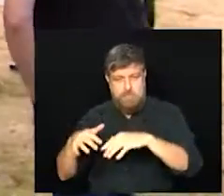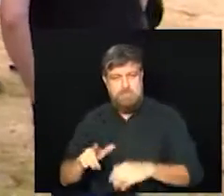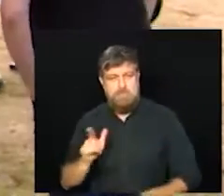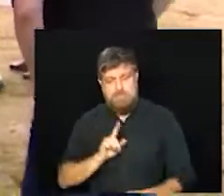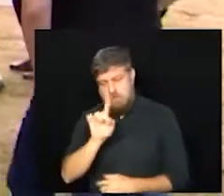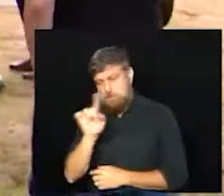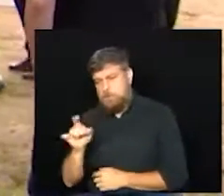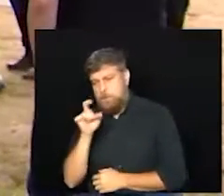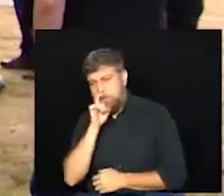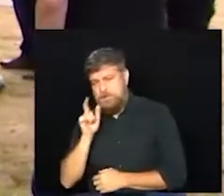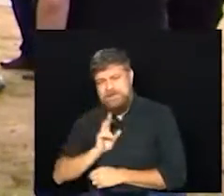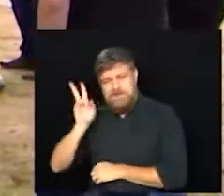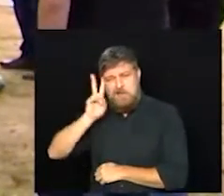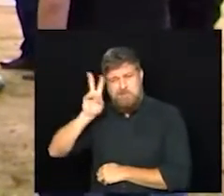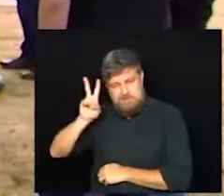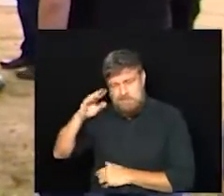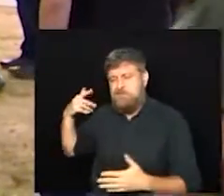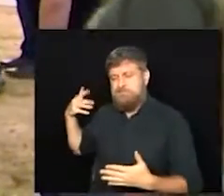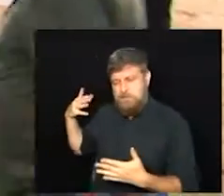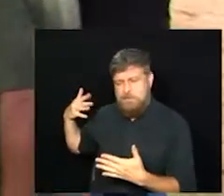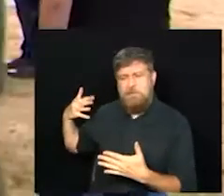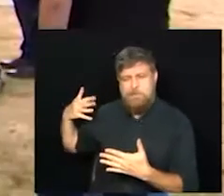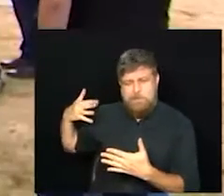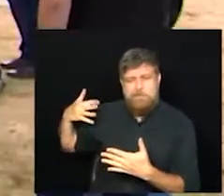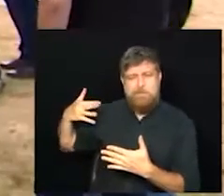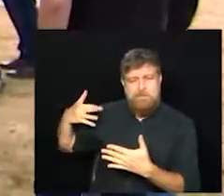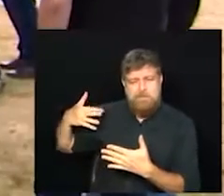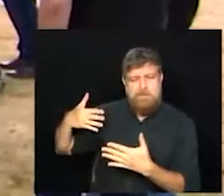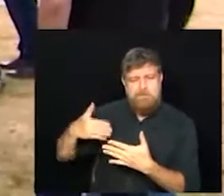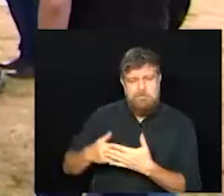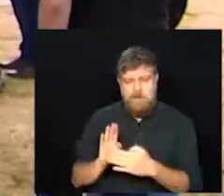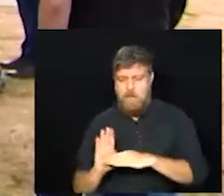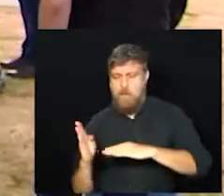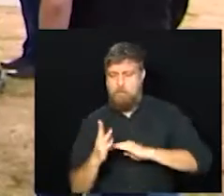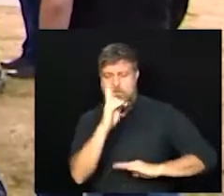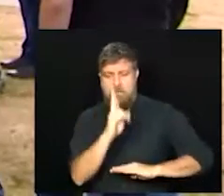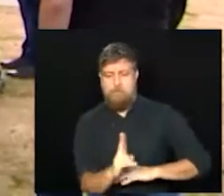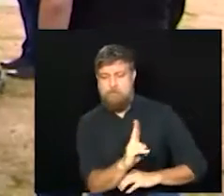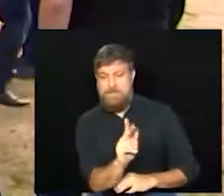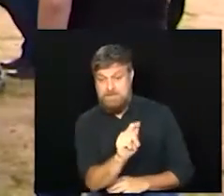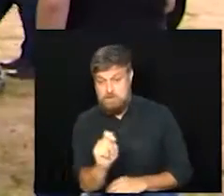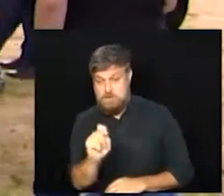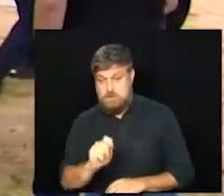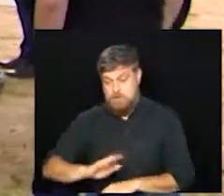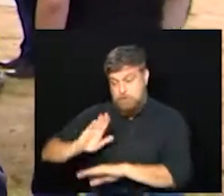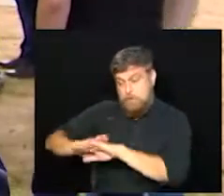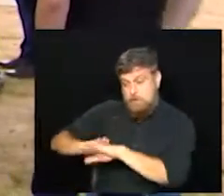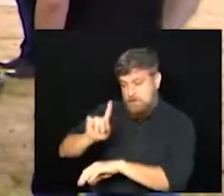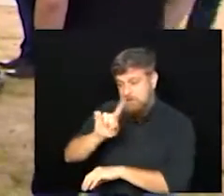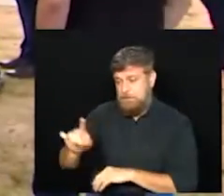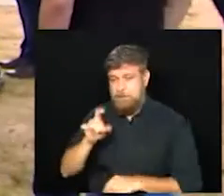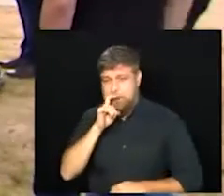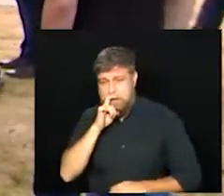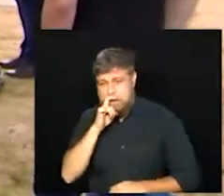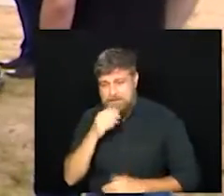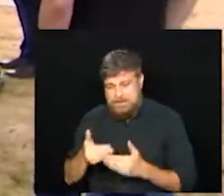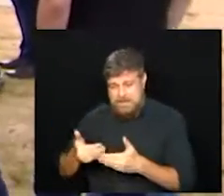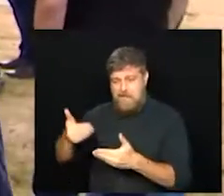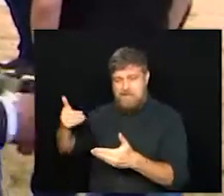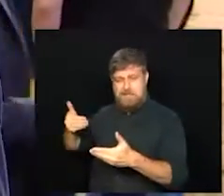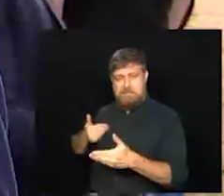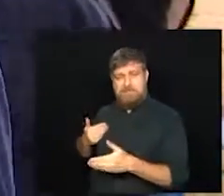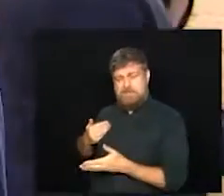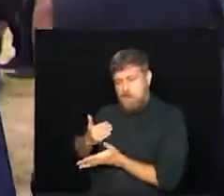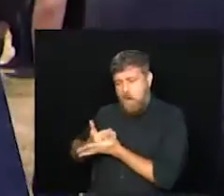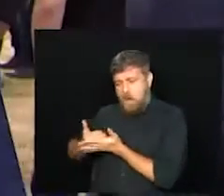Zé Carlos tem uma história muito grande aqui na Vila Padre Anchieta. E foi através dele, nos mandatos passados, que ele